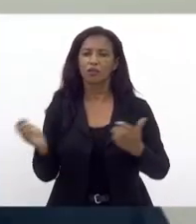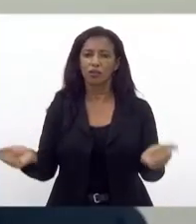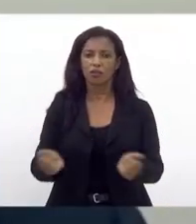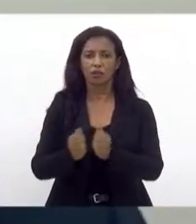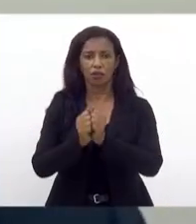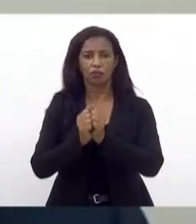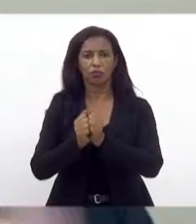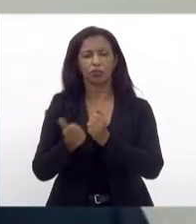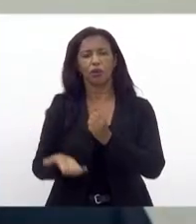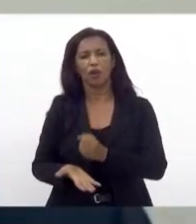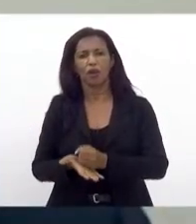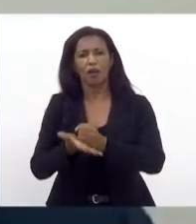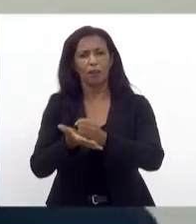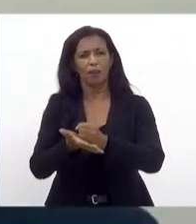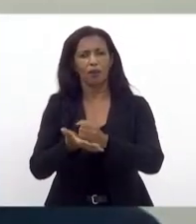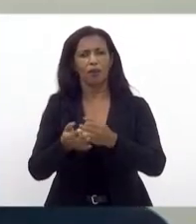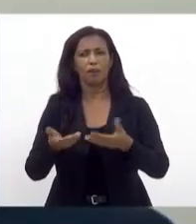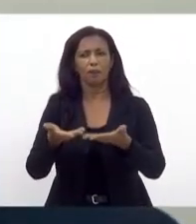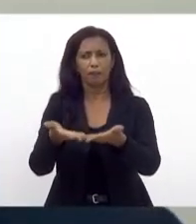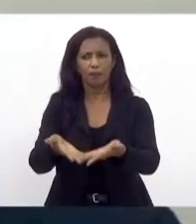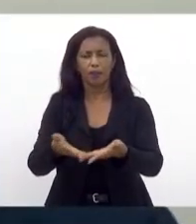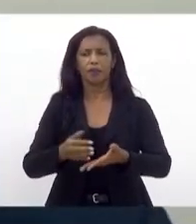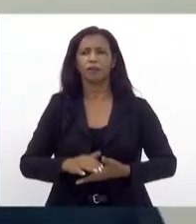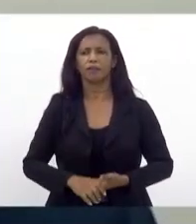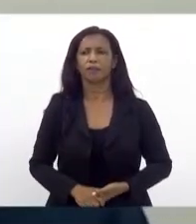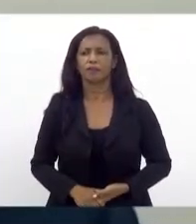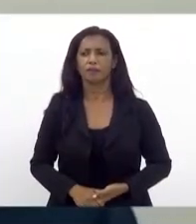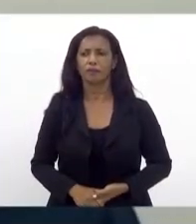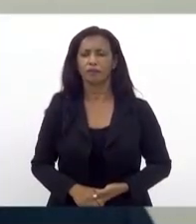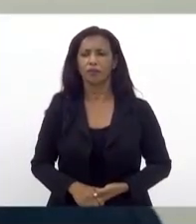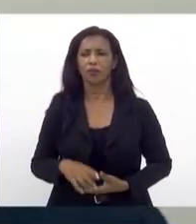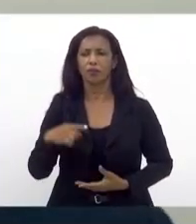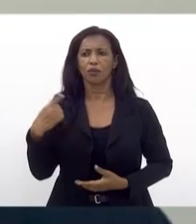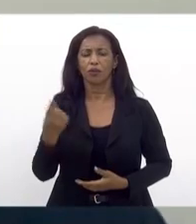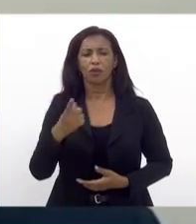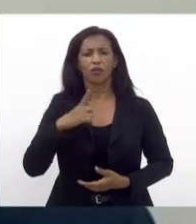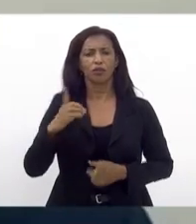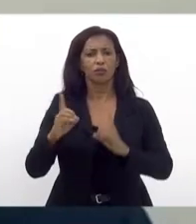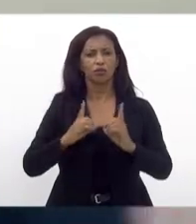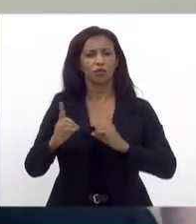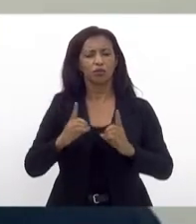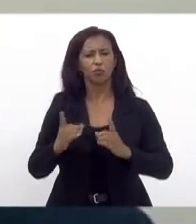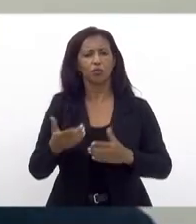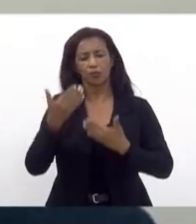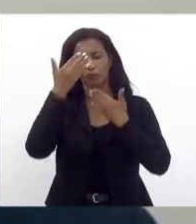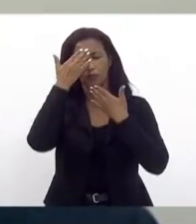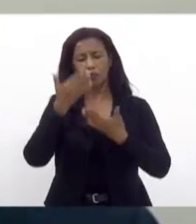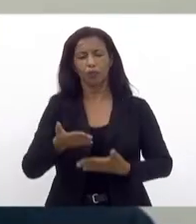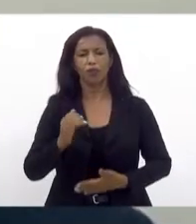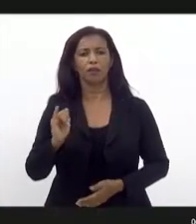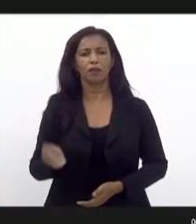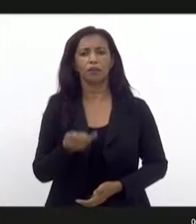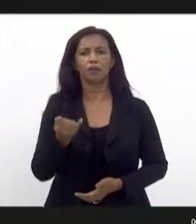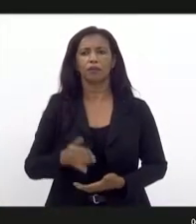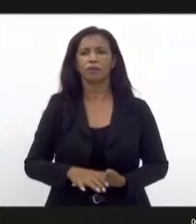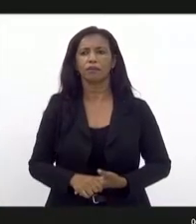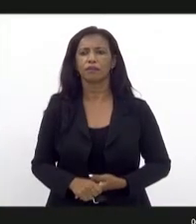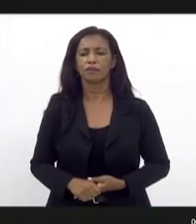juntos, apoiamos plenamente o que nós estamos aqui discutindo. Tá? Muito obrigado pela oportunidade.